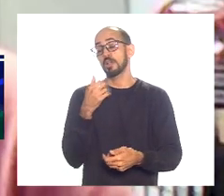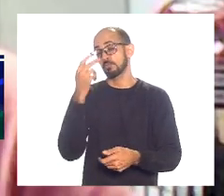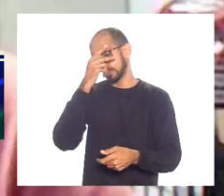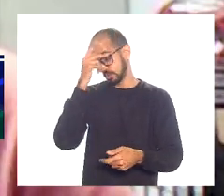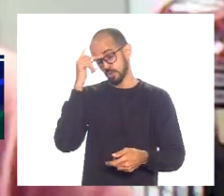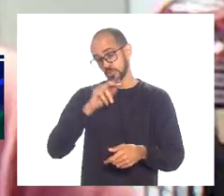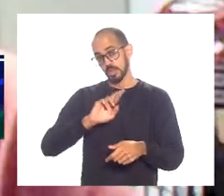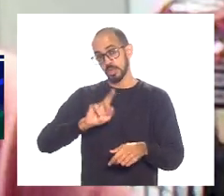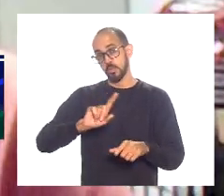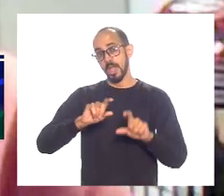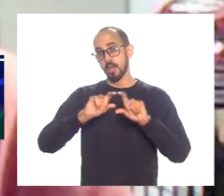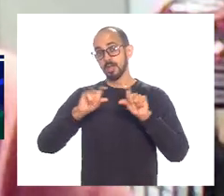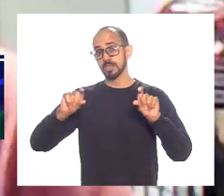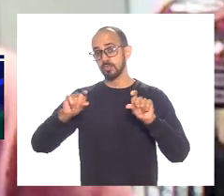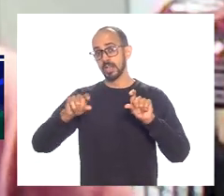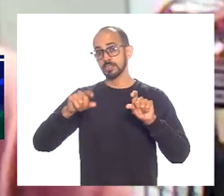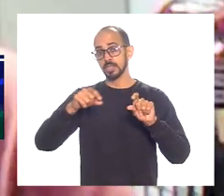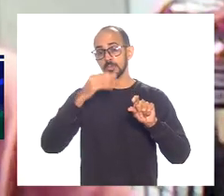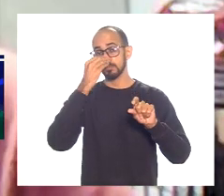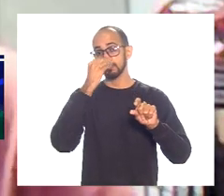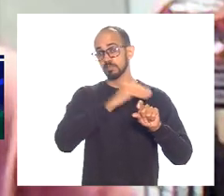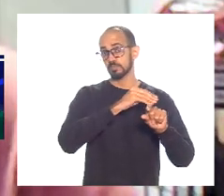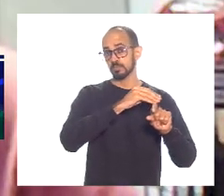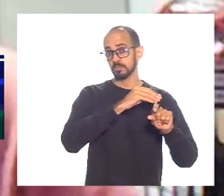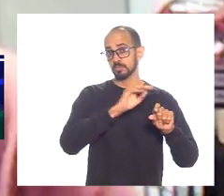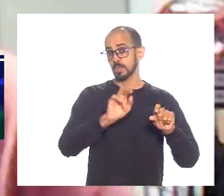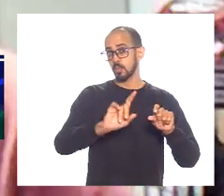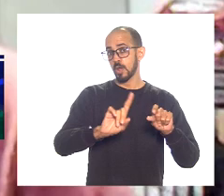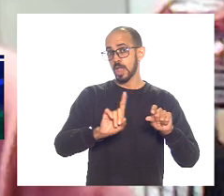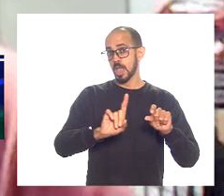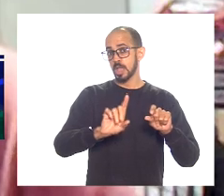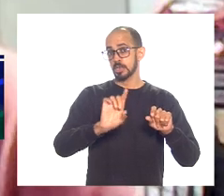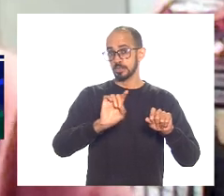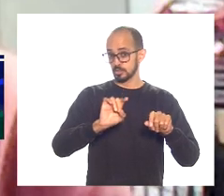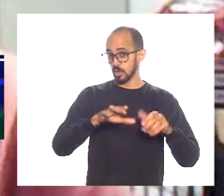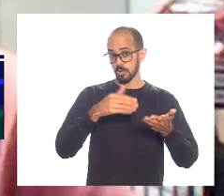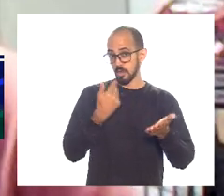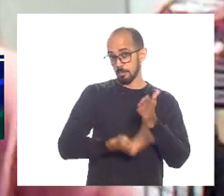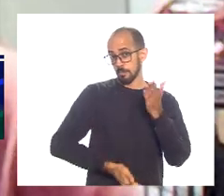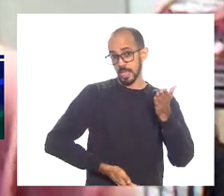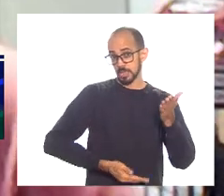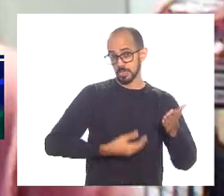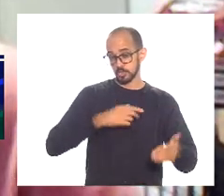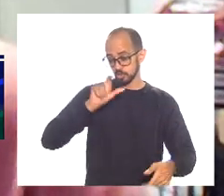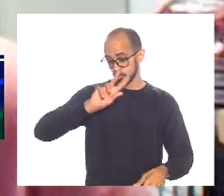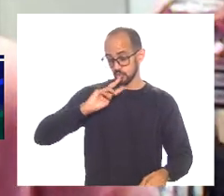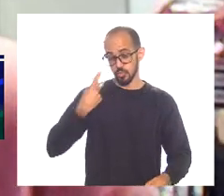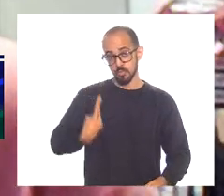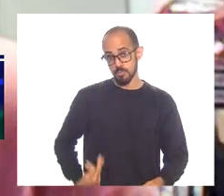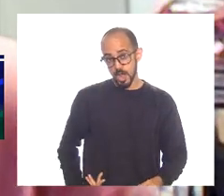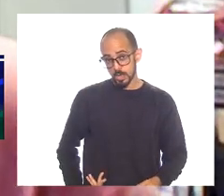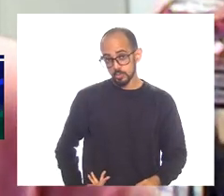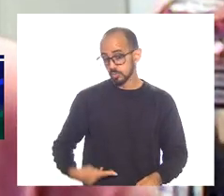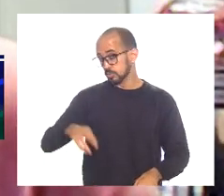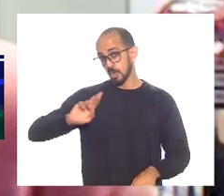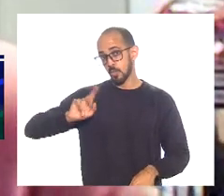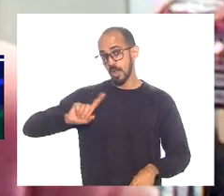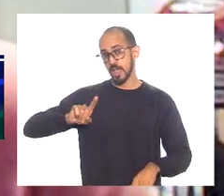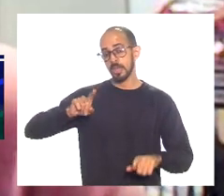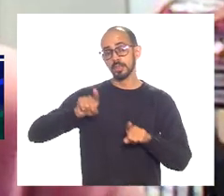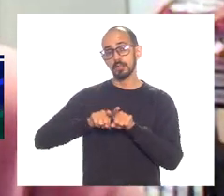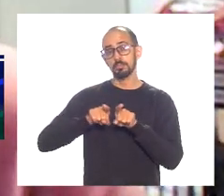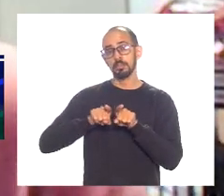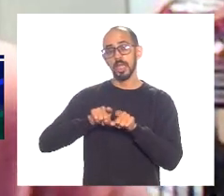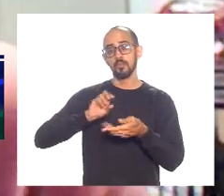só mostrava desdém com a pandemia, desdém com a perda de vidas de seres humanos, ele também mostrava